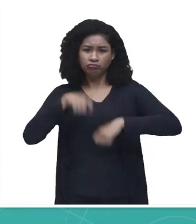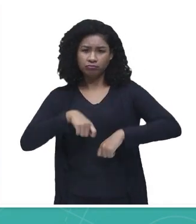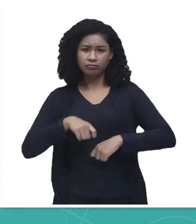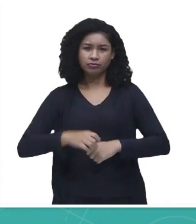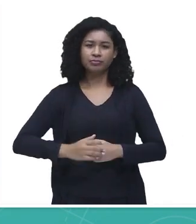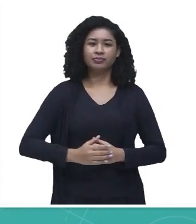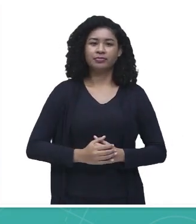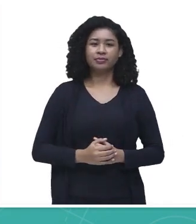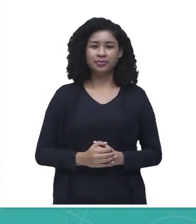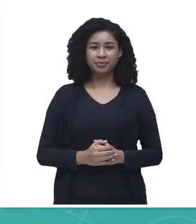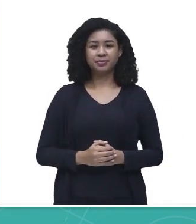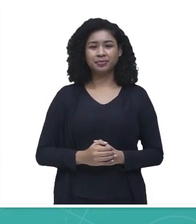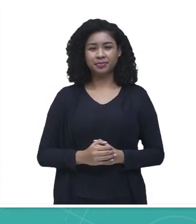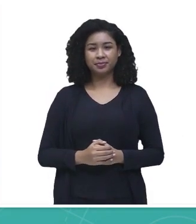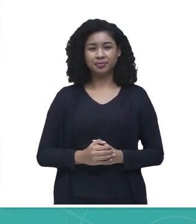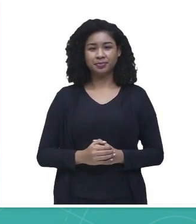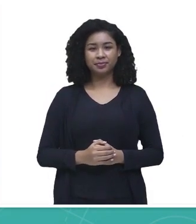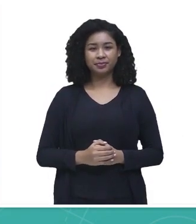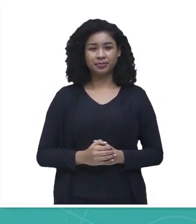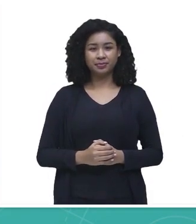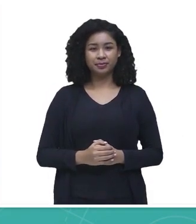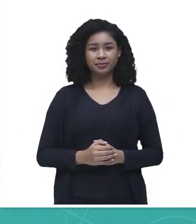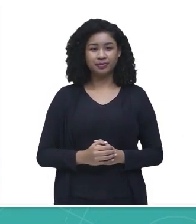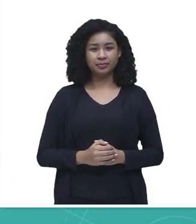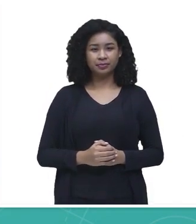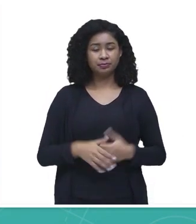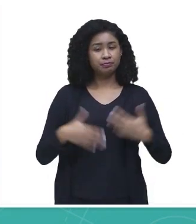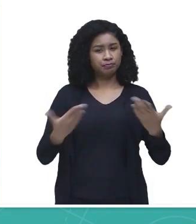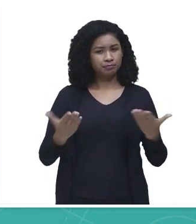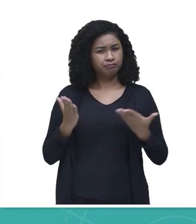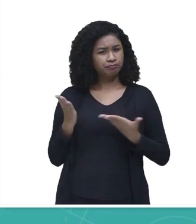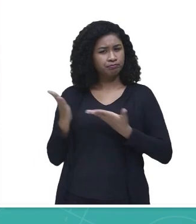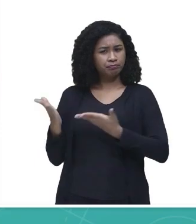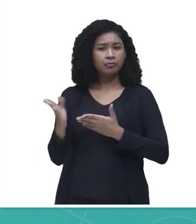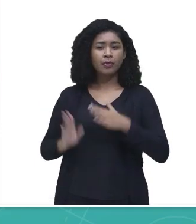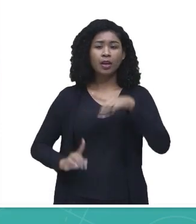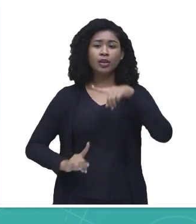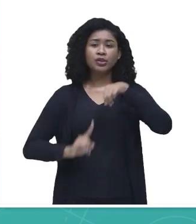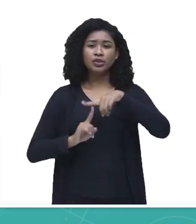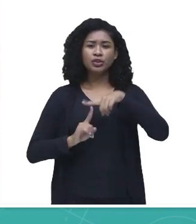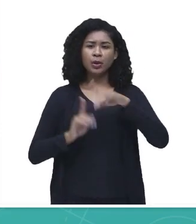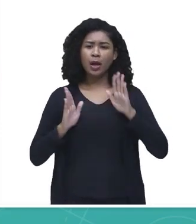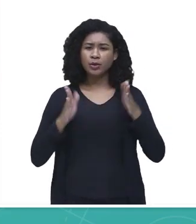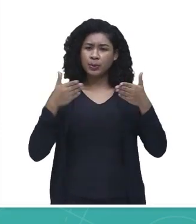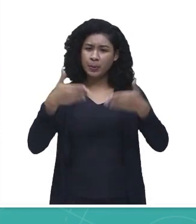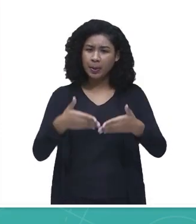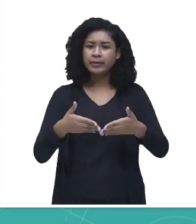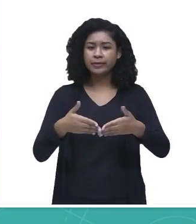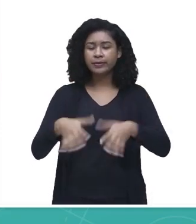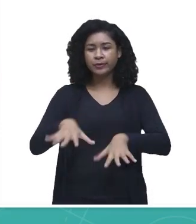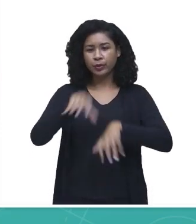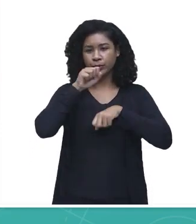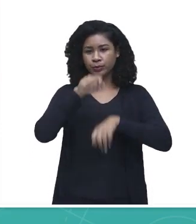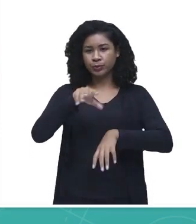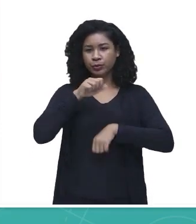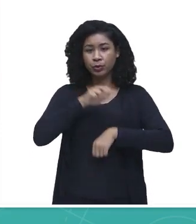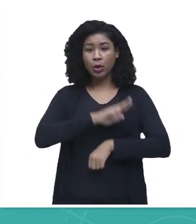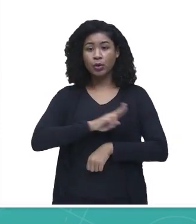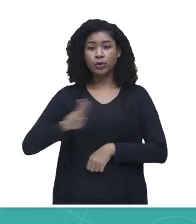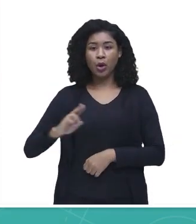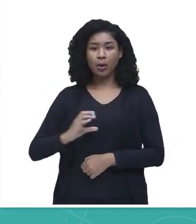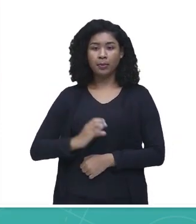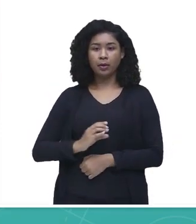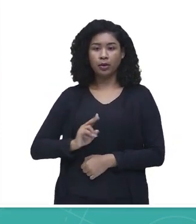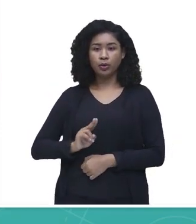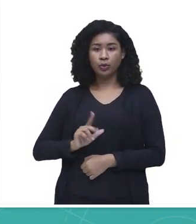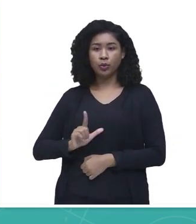por difusão na pele do animal. Esse tipo de respiração é denominado de cutânea, que acontece pela pele, né? Então, a pele